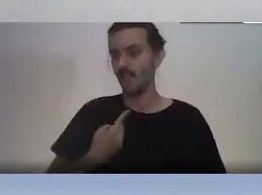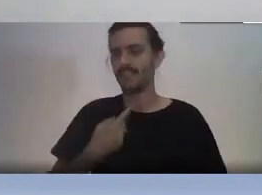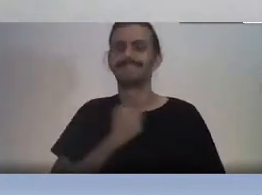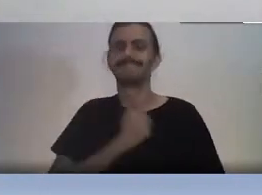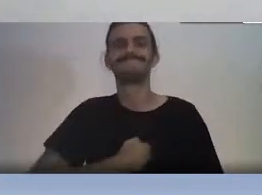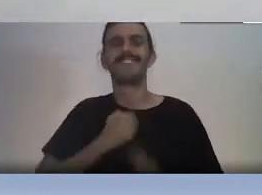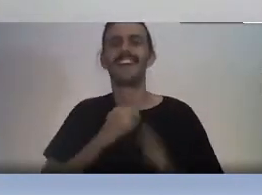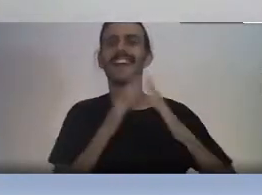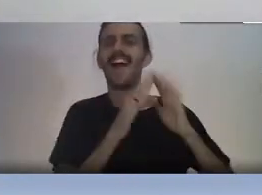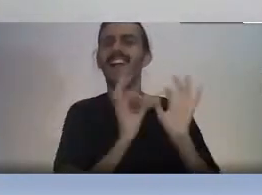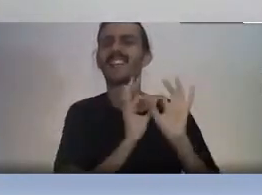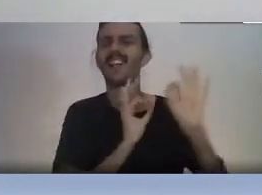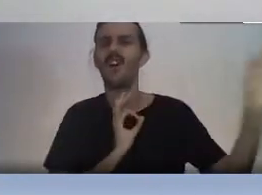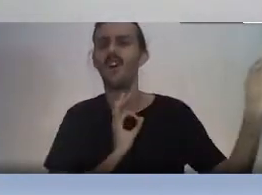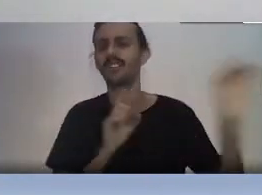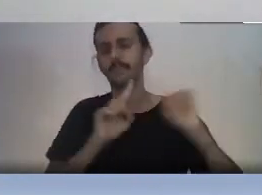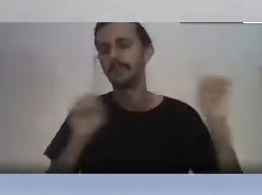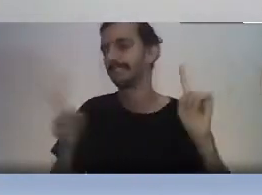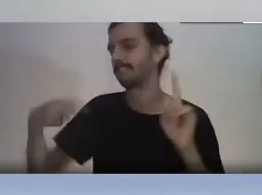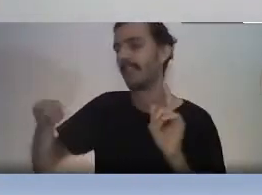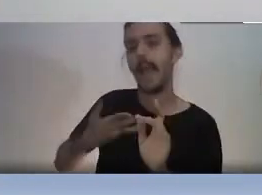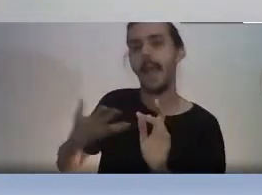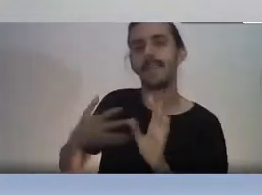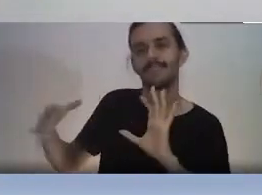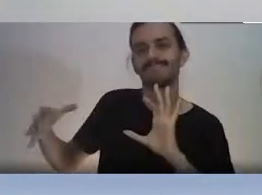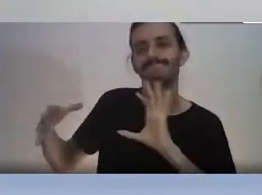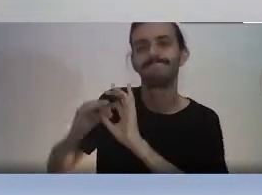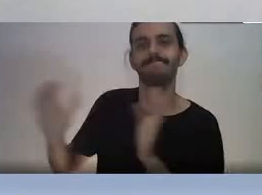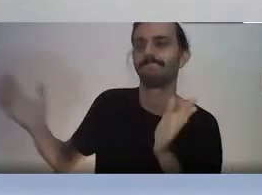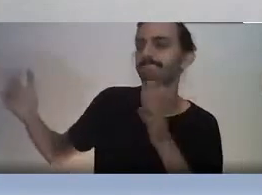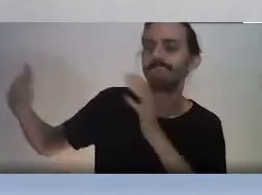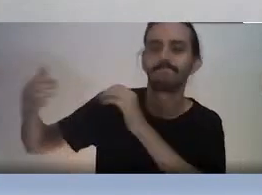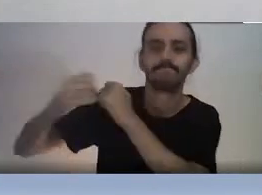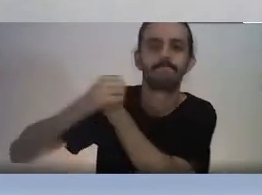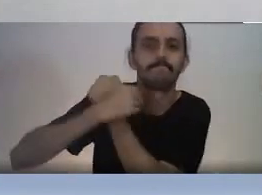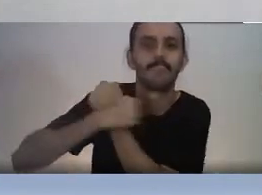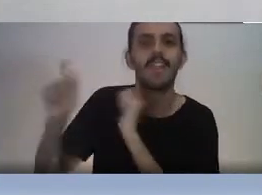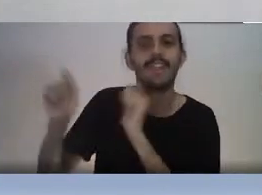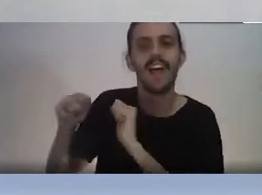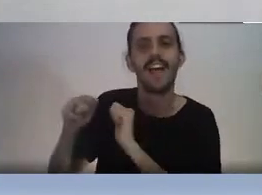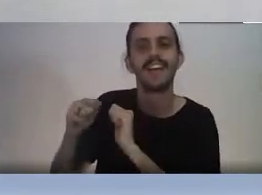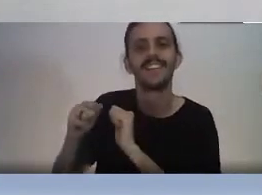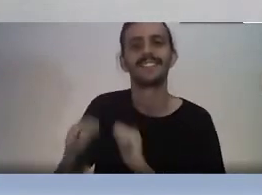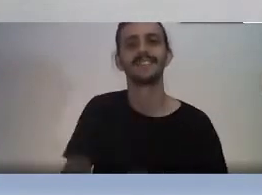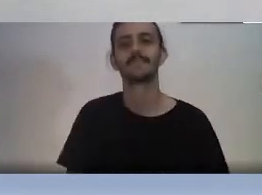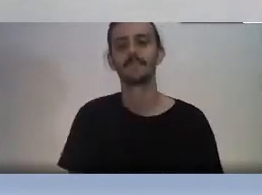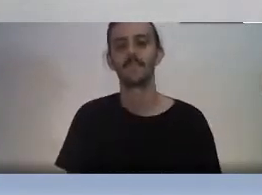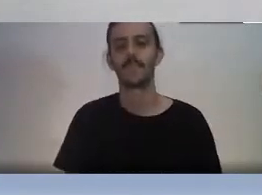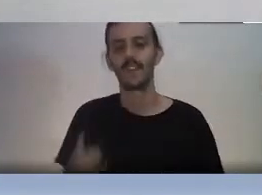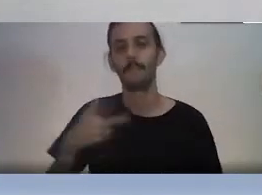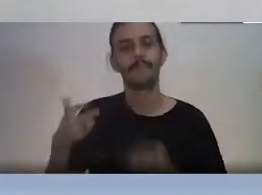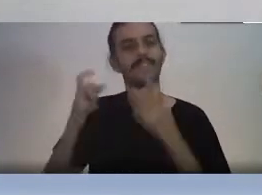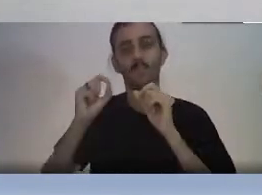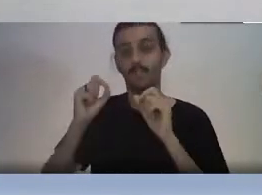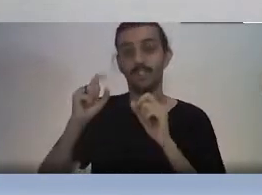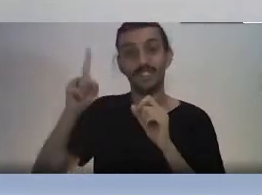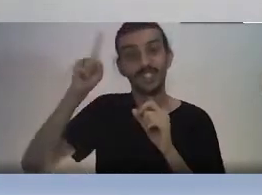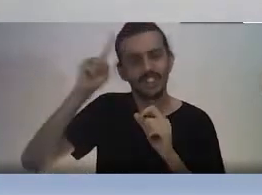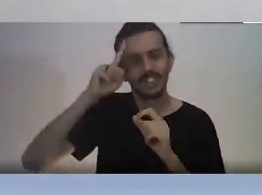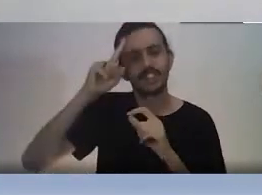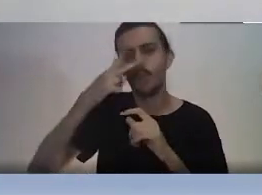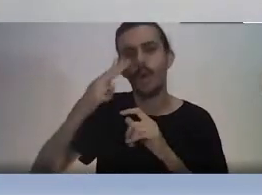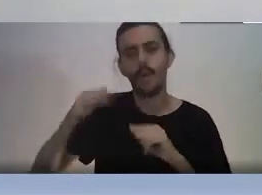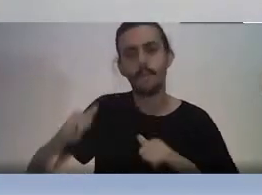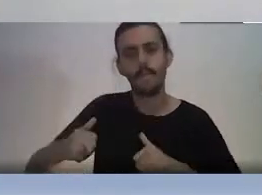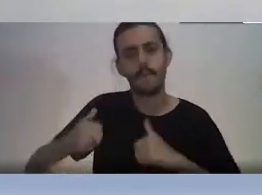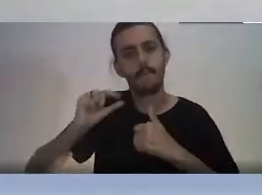amigos. Nos transformávamos a cada dia que passava em melhores versões de nós mesmos. Compartilhamos as nossas